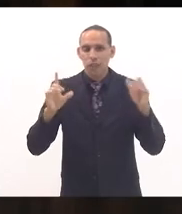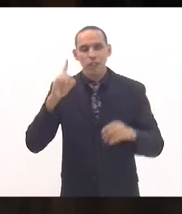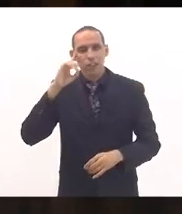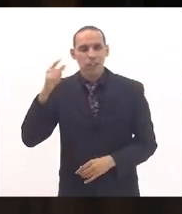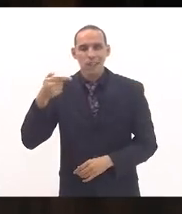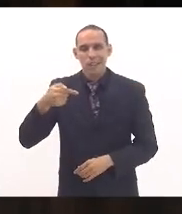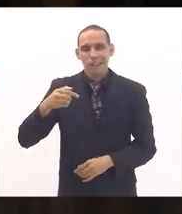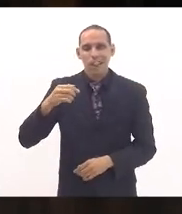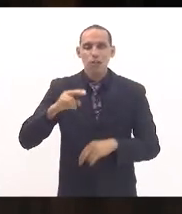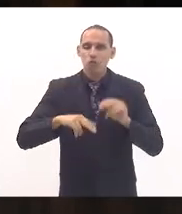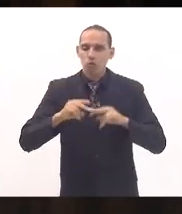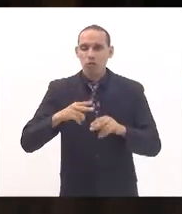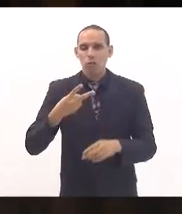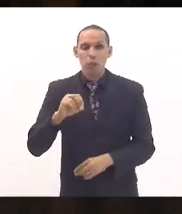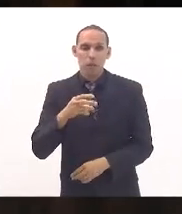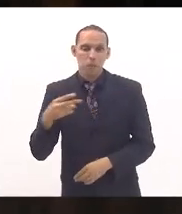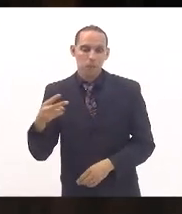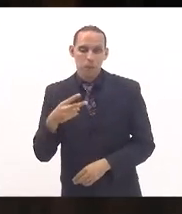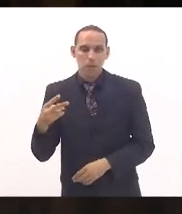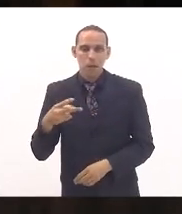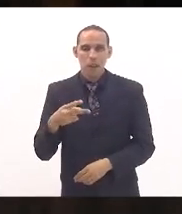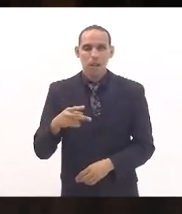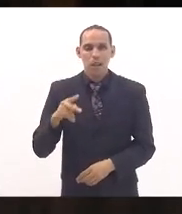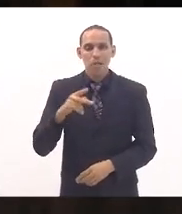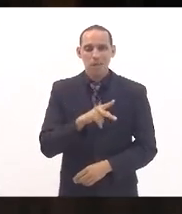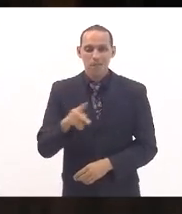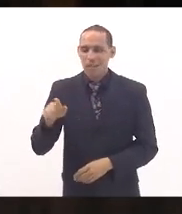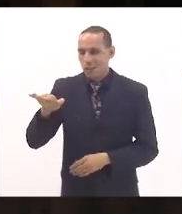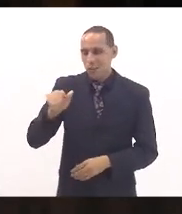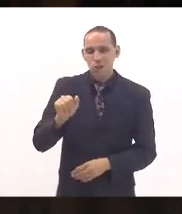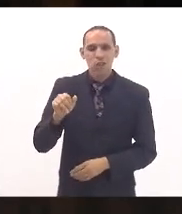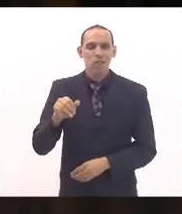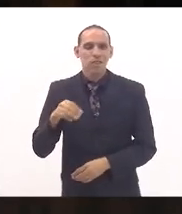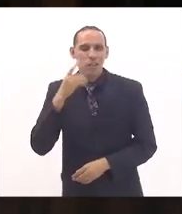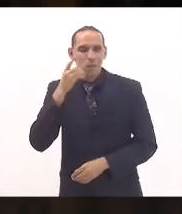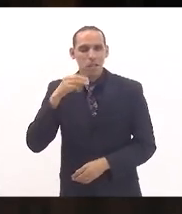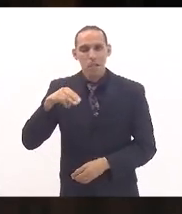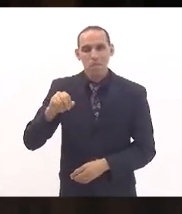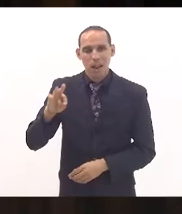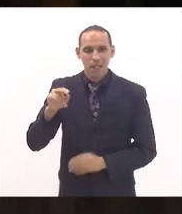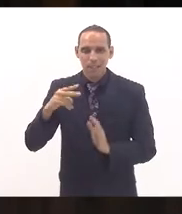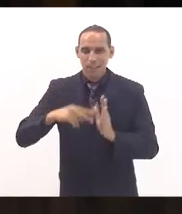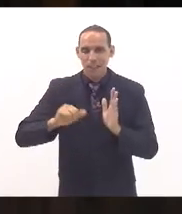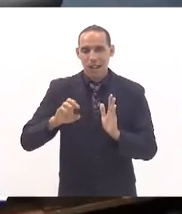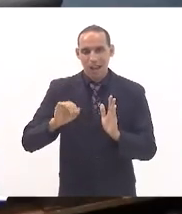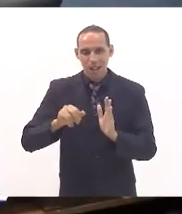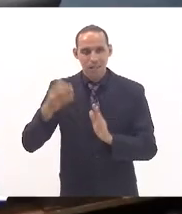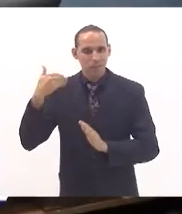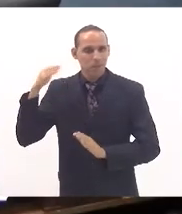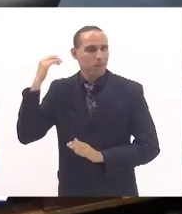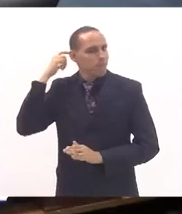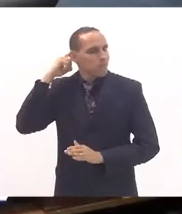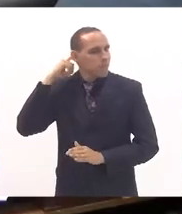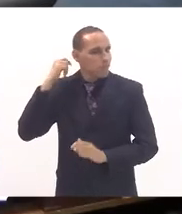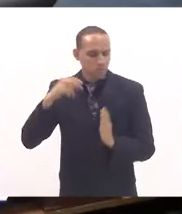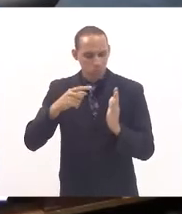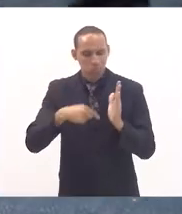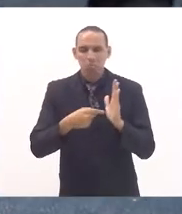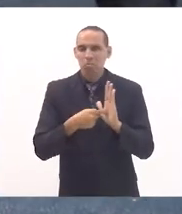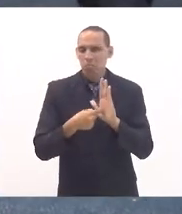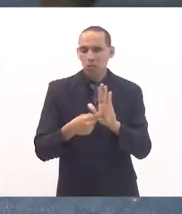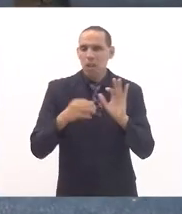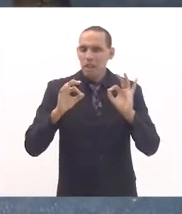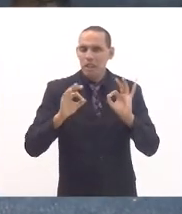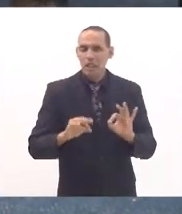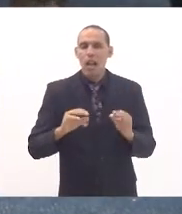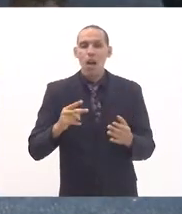7 de junho de 22. A presidência convida a deputada Marta Rocha a fazer a leitura da ata da sessão anterior. A ata reflete com